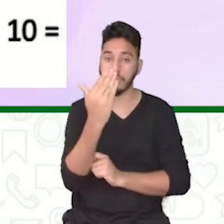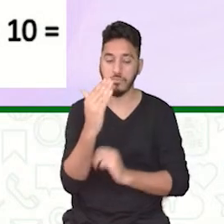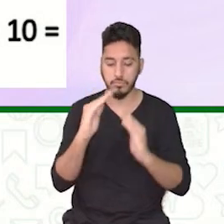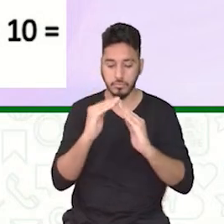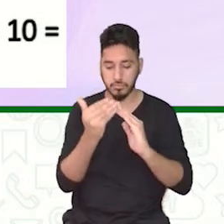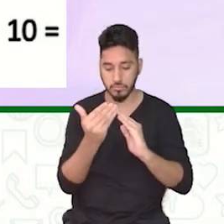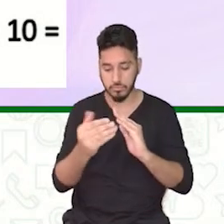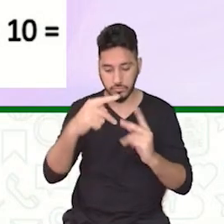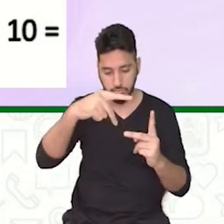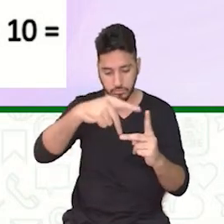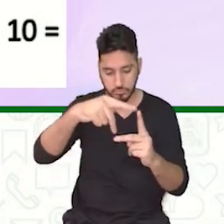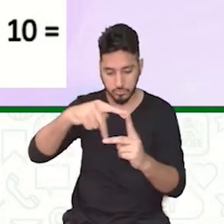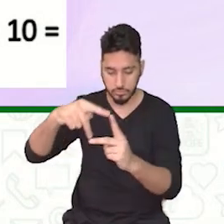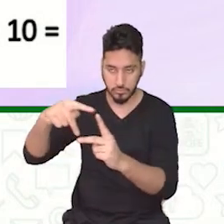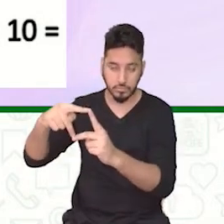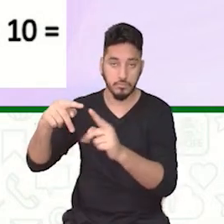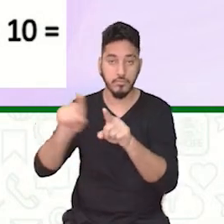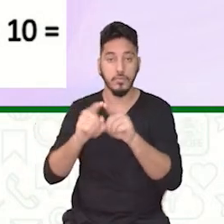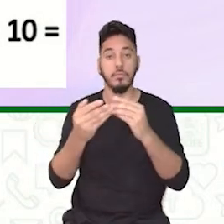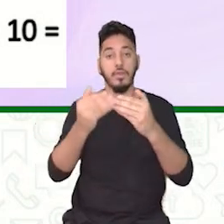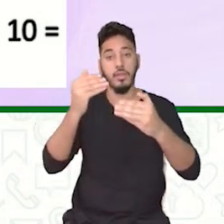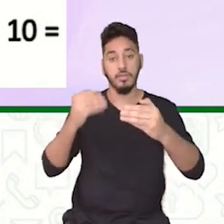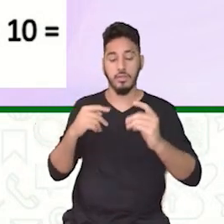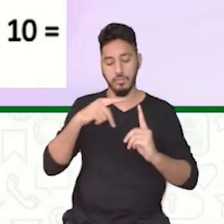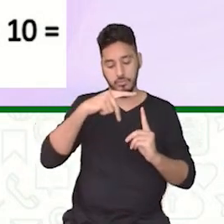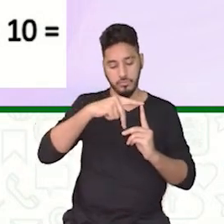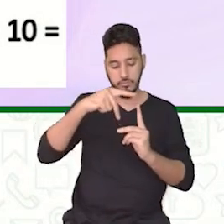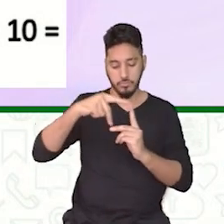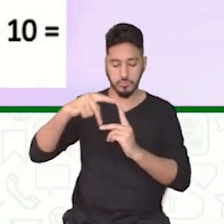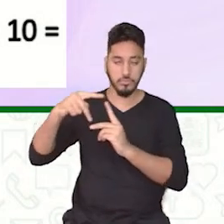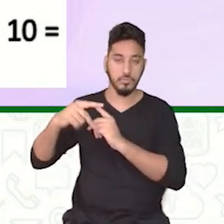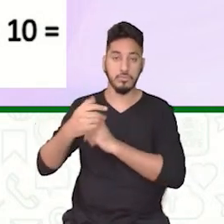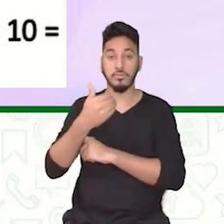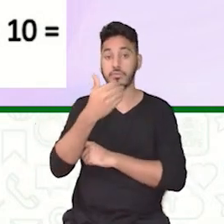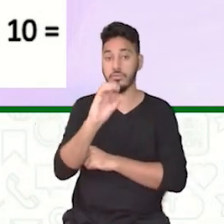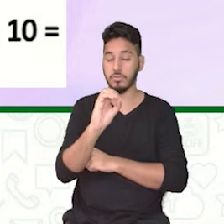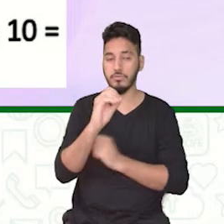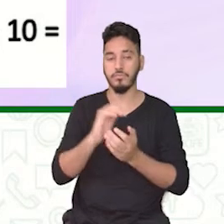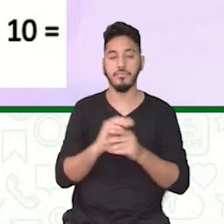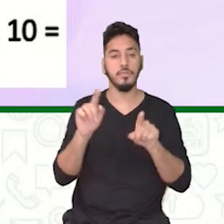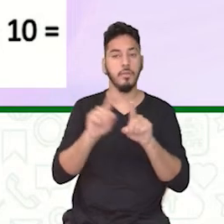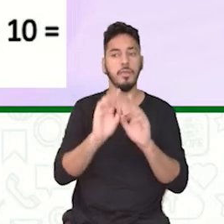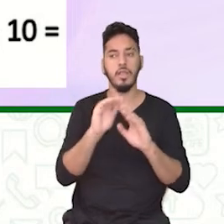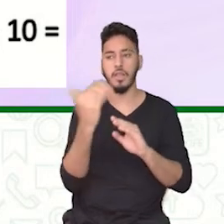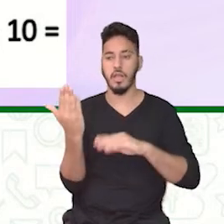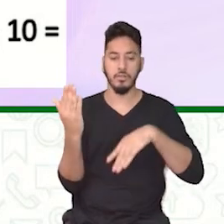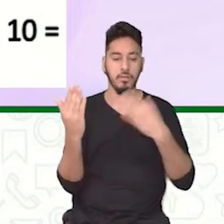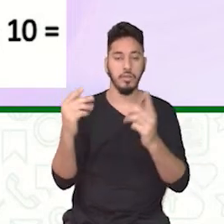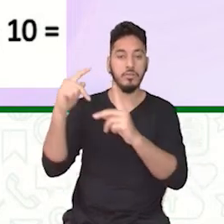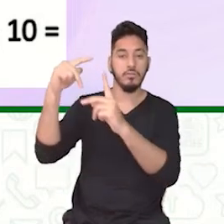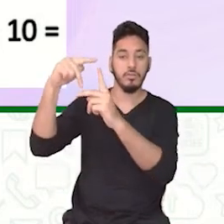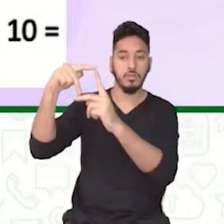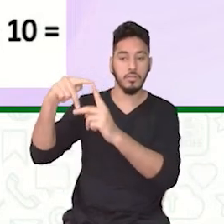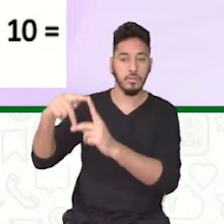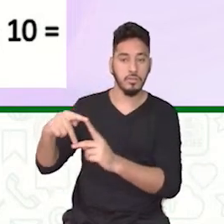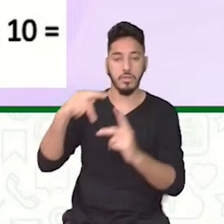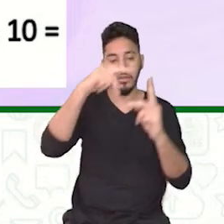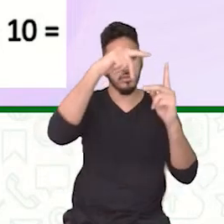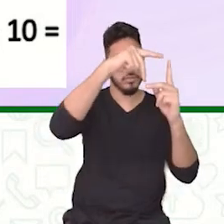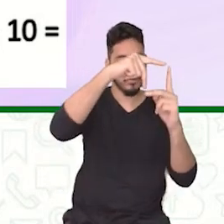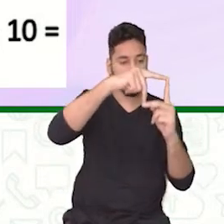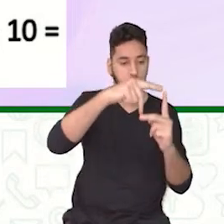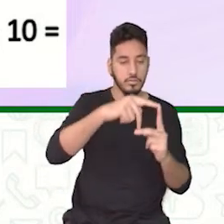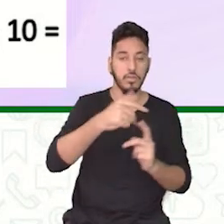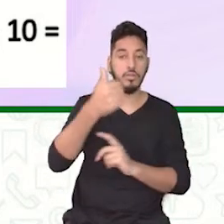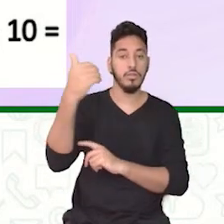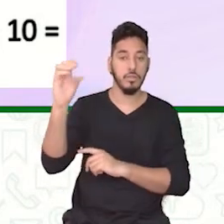casa e 10 quadradinhos atrás. Também 10 de cada lado, porque aí as